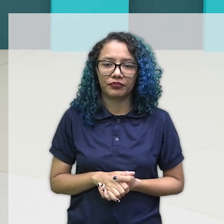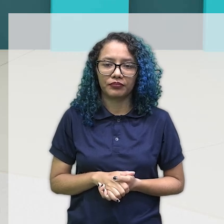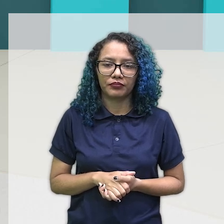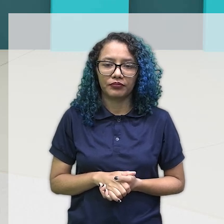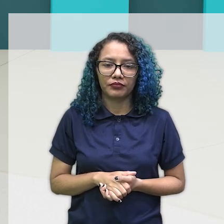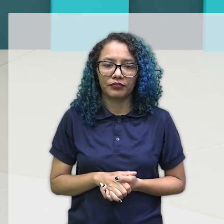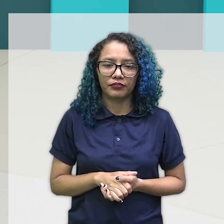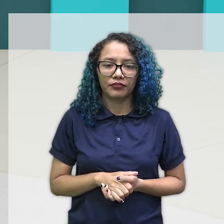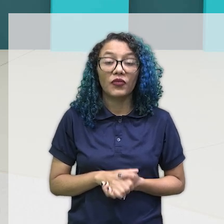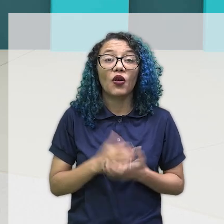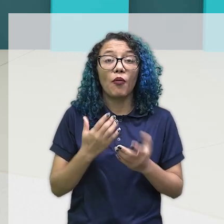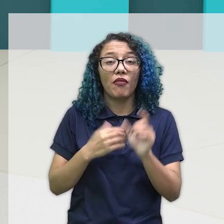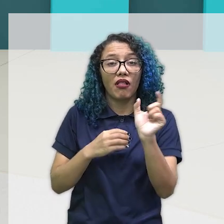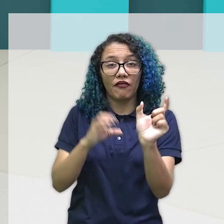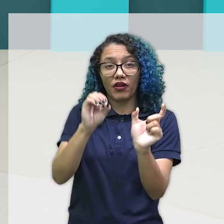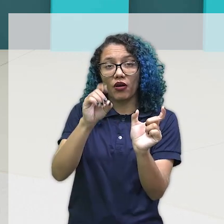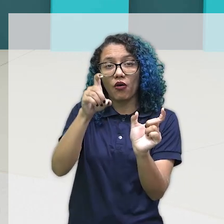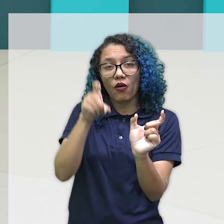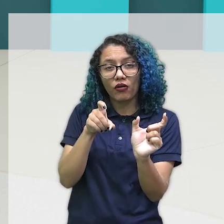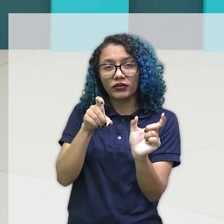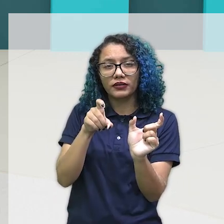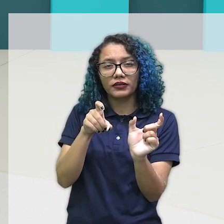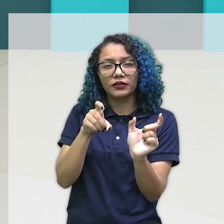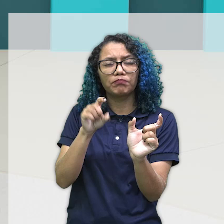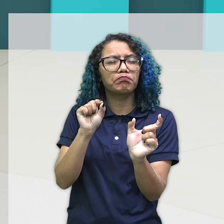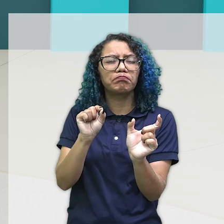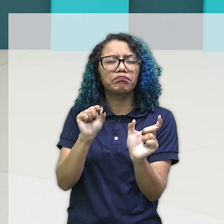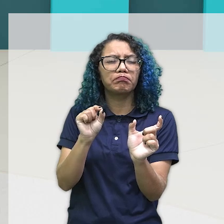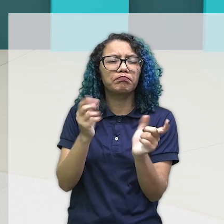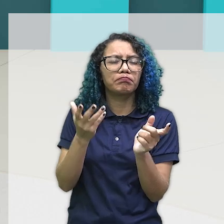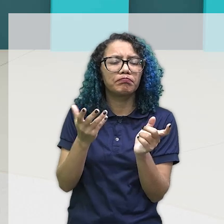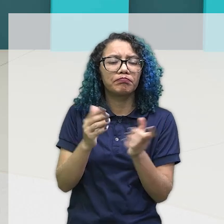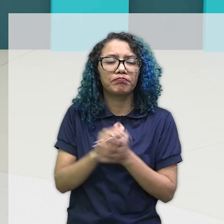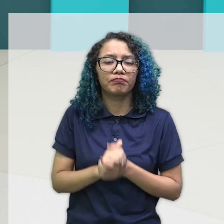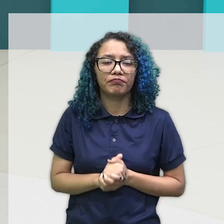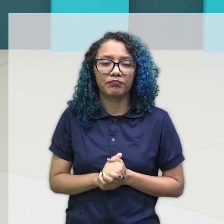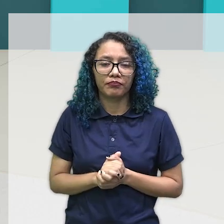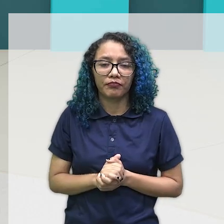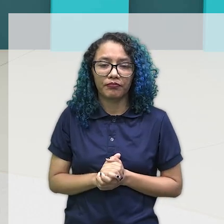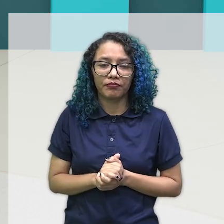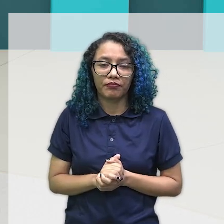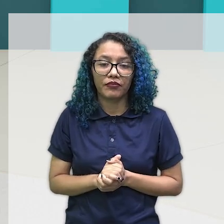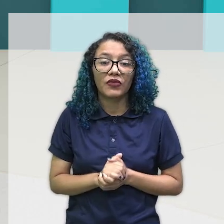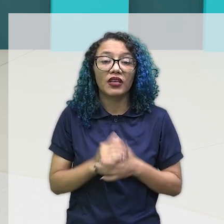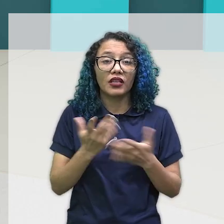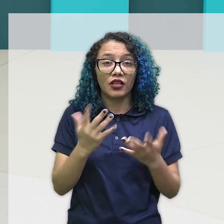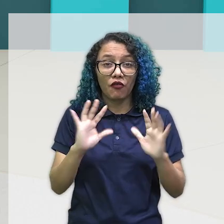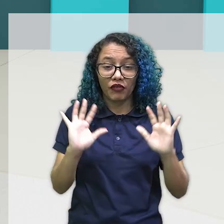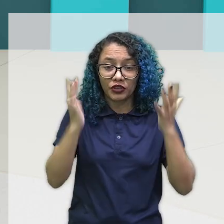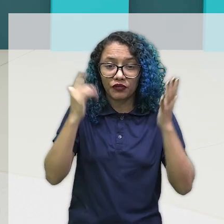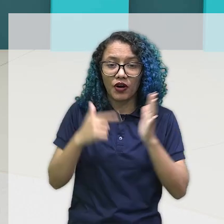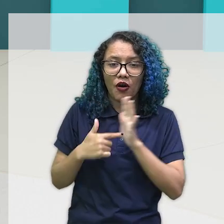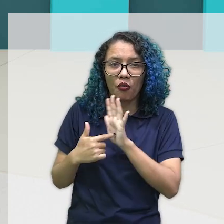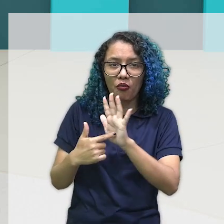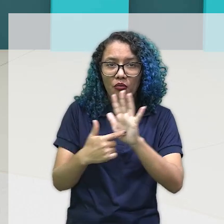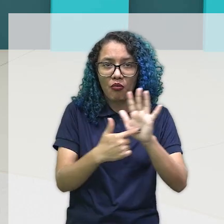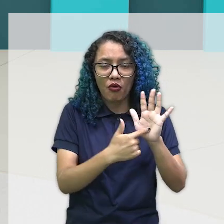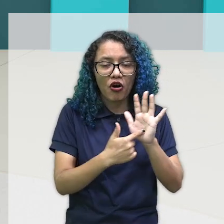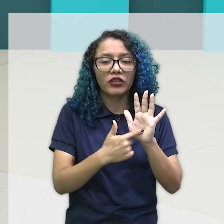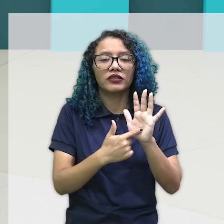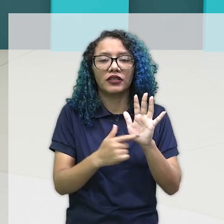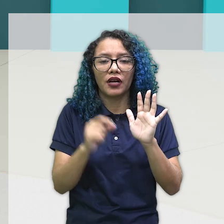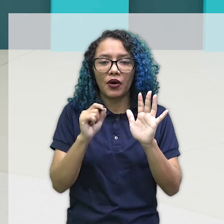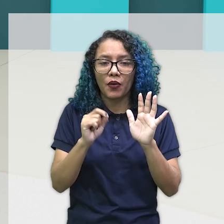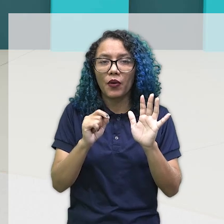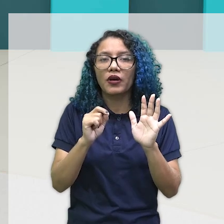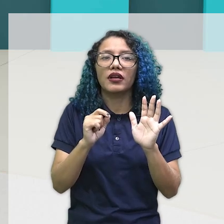aí. O festival celebra uma lenda local sobre um boi ressuscitado, né? Nós mostramos eles aí para